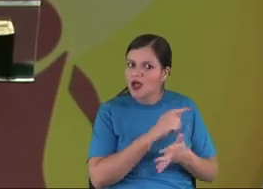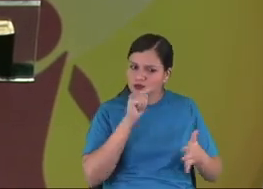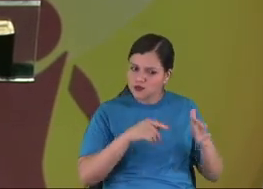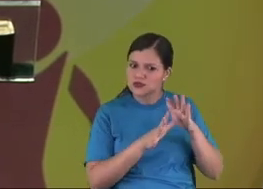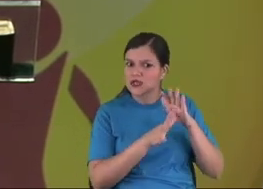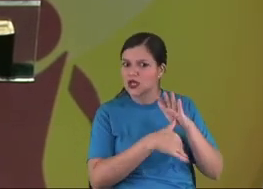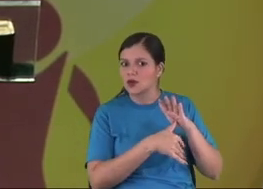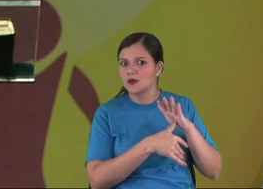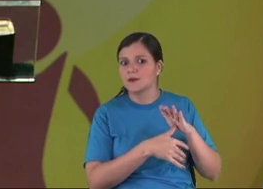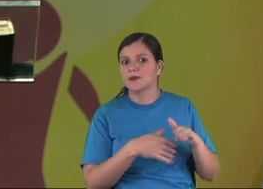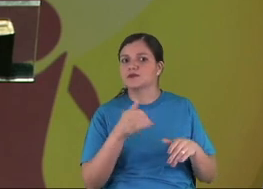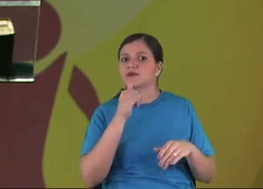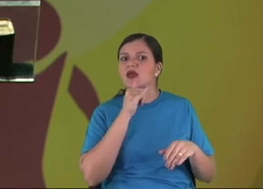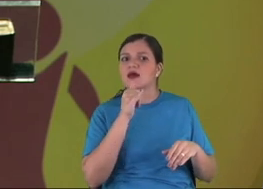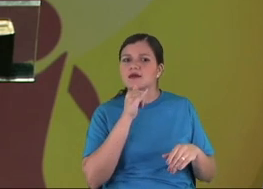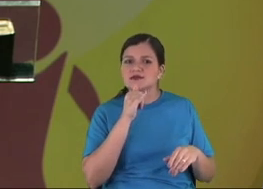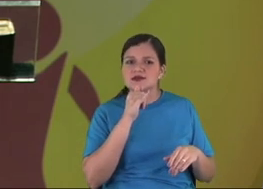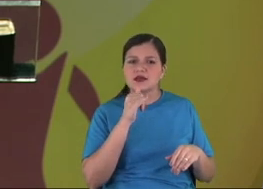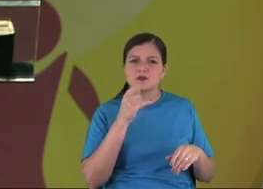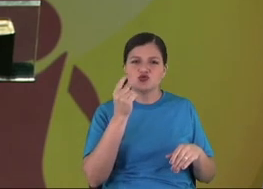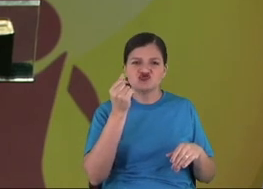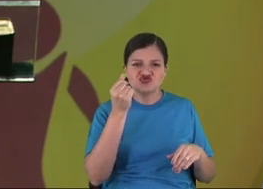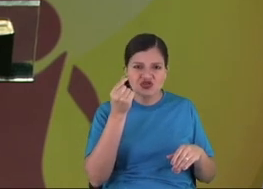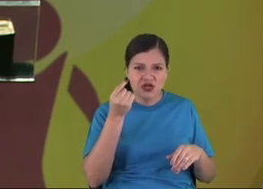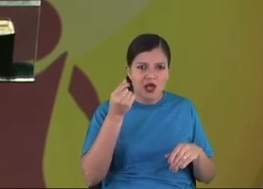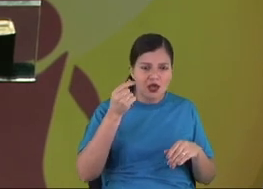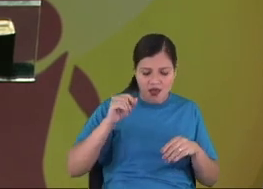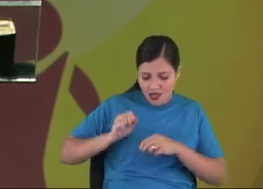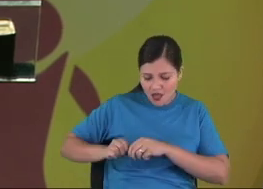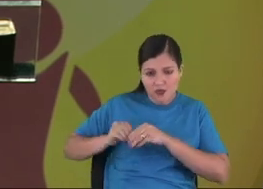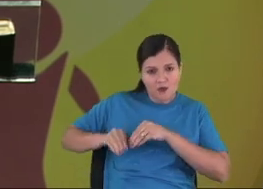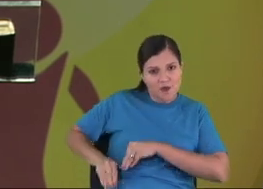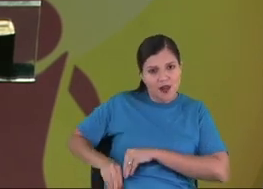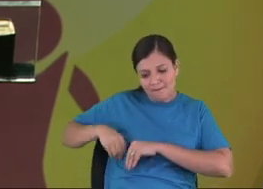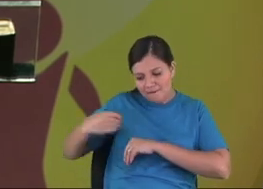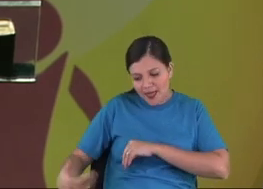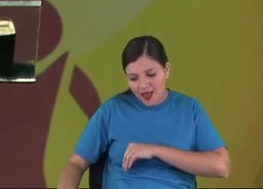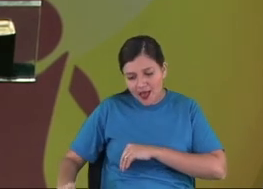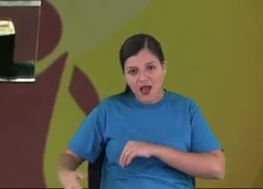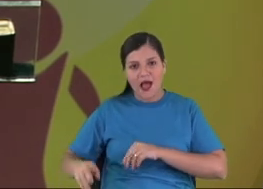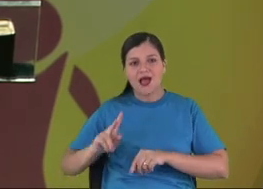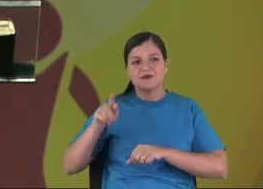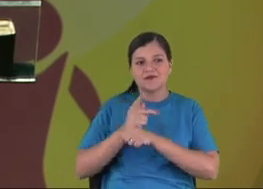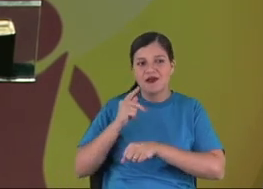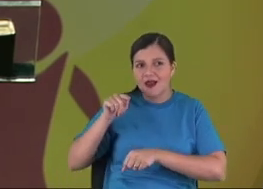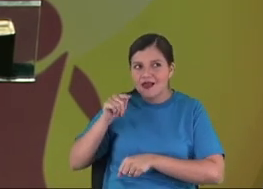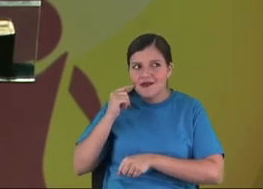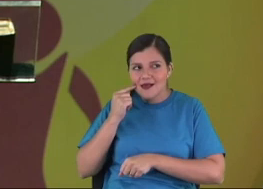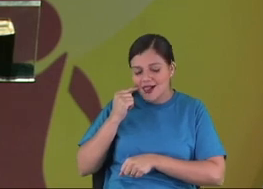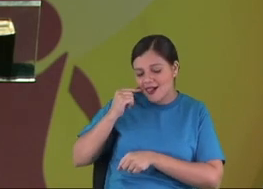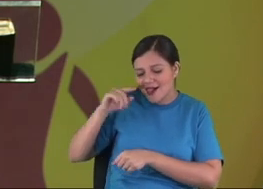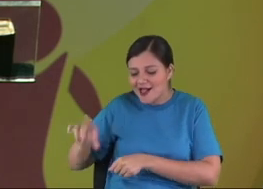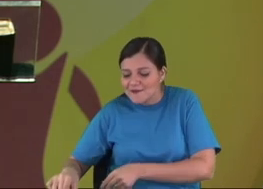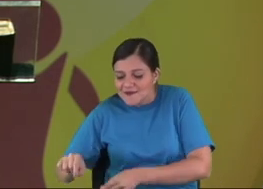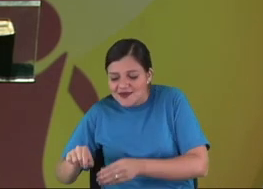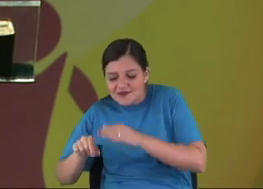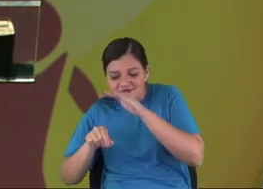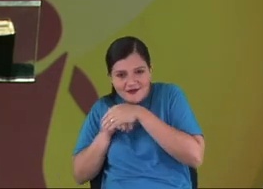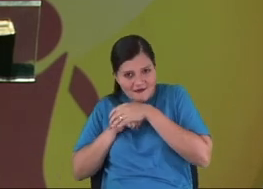e pisar em cima do dinheiro e ficar até a pessoa foi embora, depois pegar o dinheiro para si, Deus vê todas as coisas.